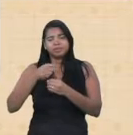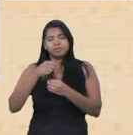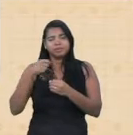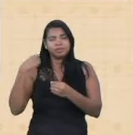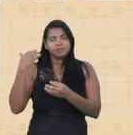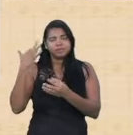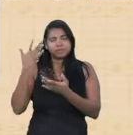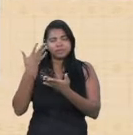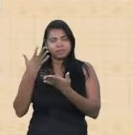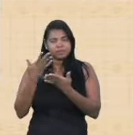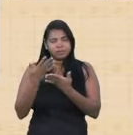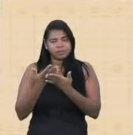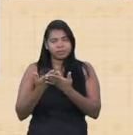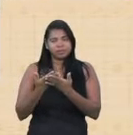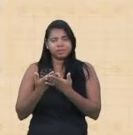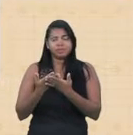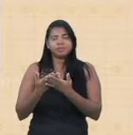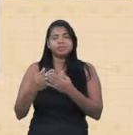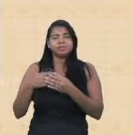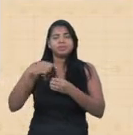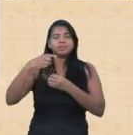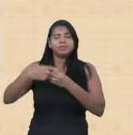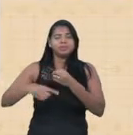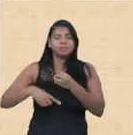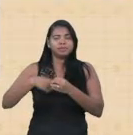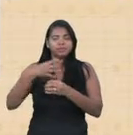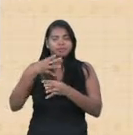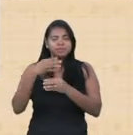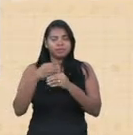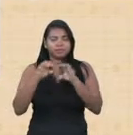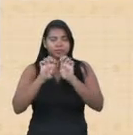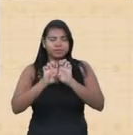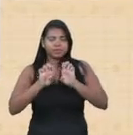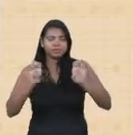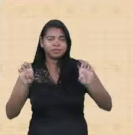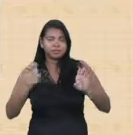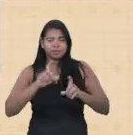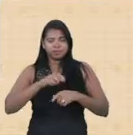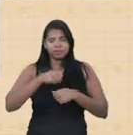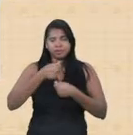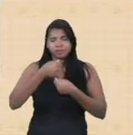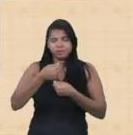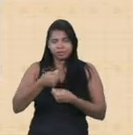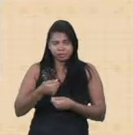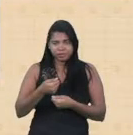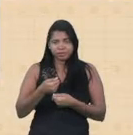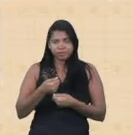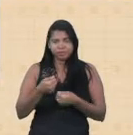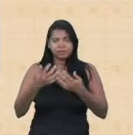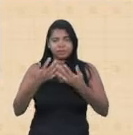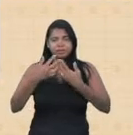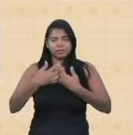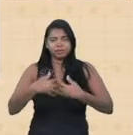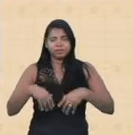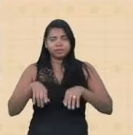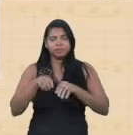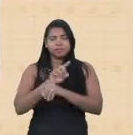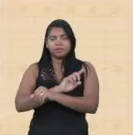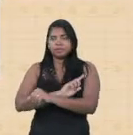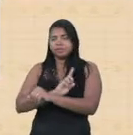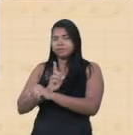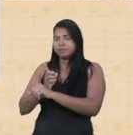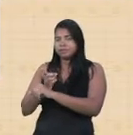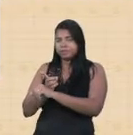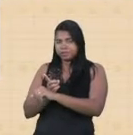trajetória circular, de maneira que é só você igualar as equações da força centrípeta, massa, velocidade ao